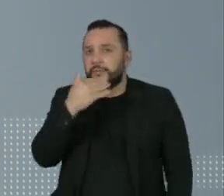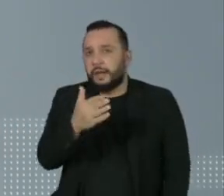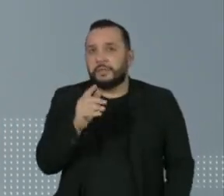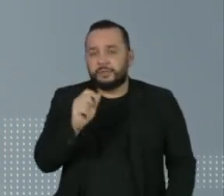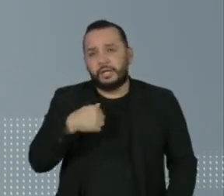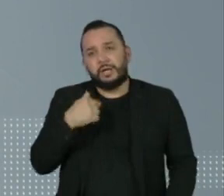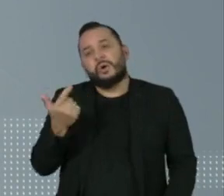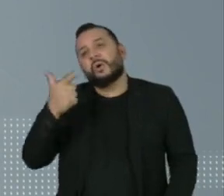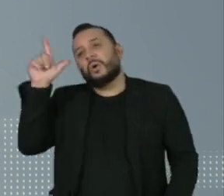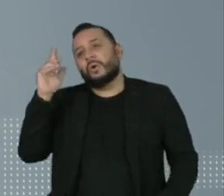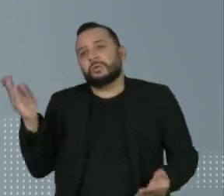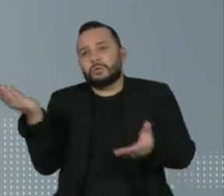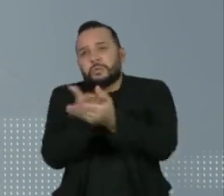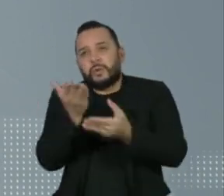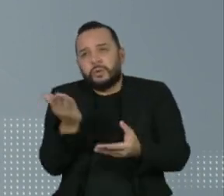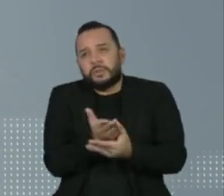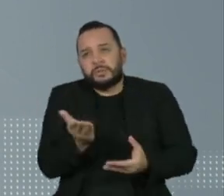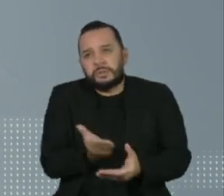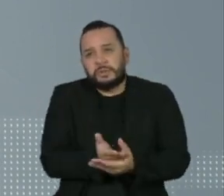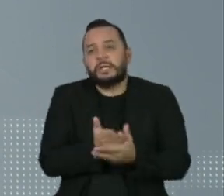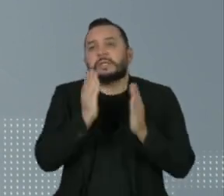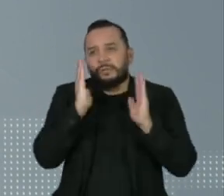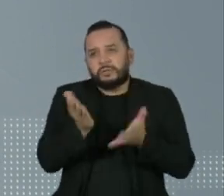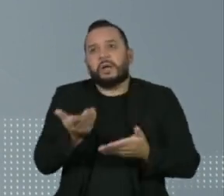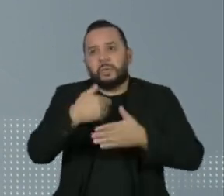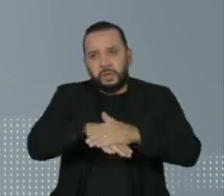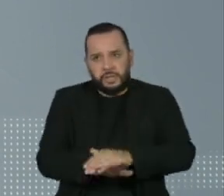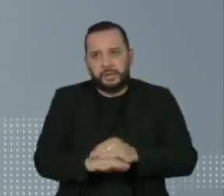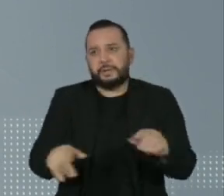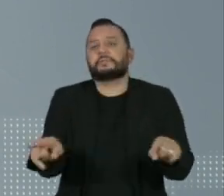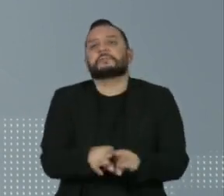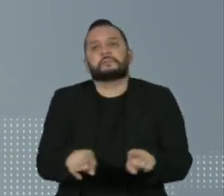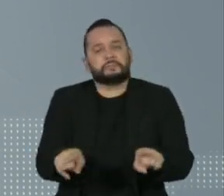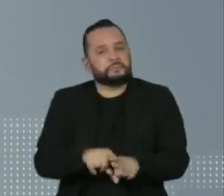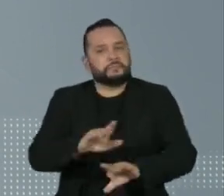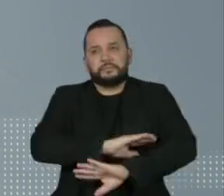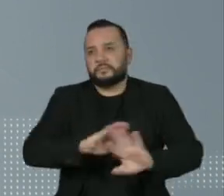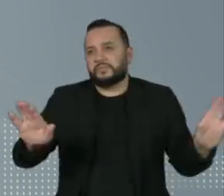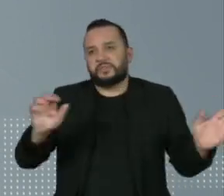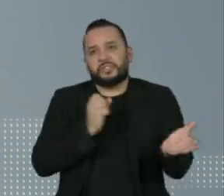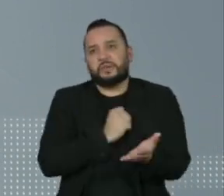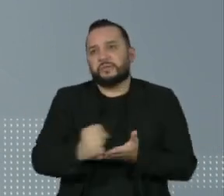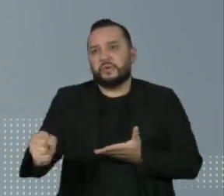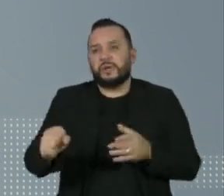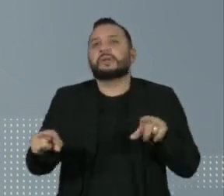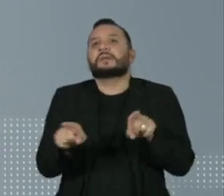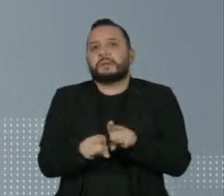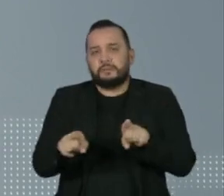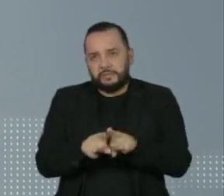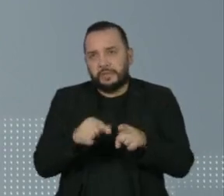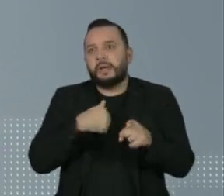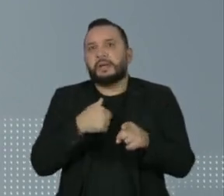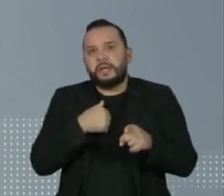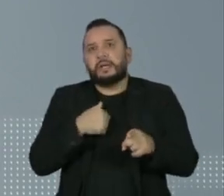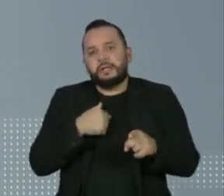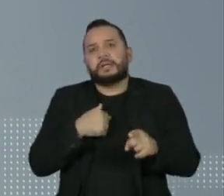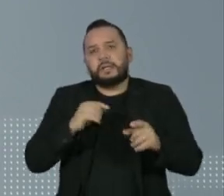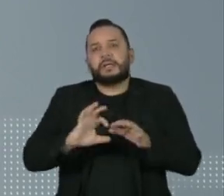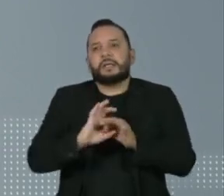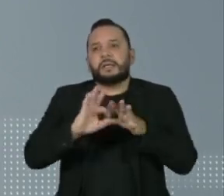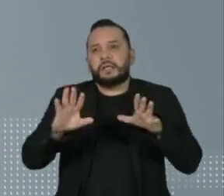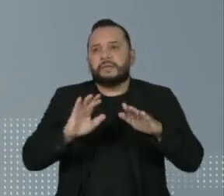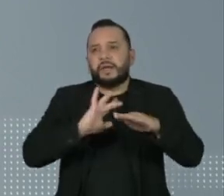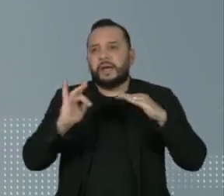arquivamento de outros inquéritos em que ele é investigado além do restabelecimento das contas dele nas redes